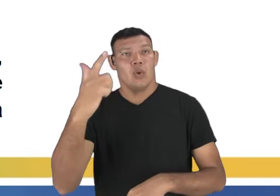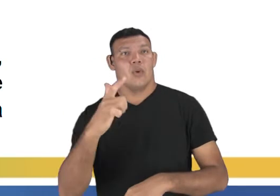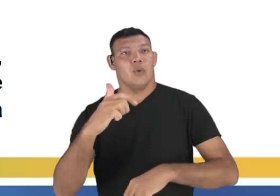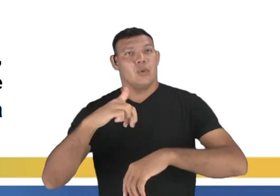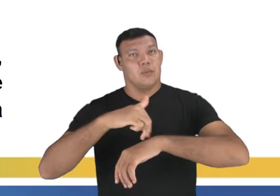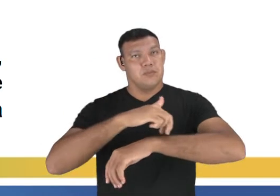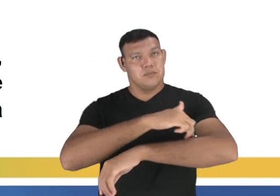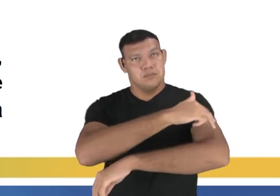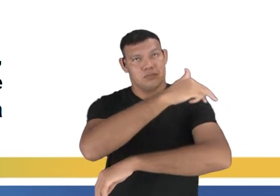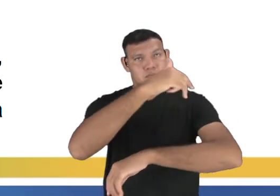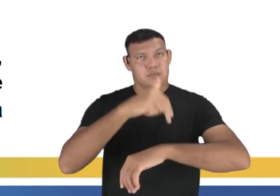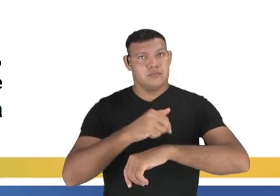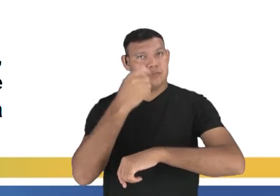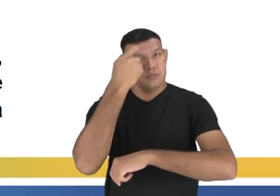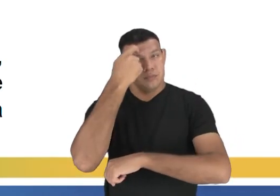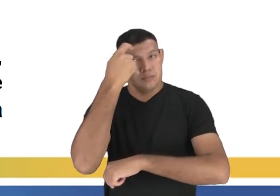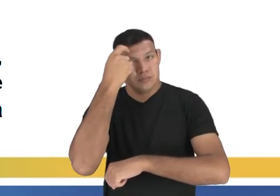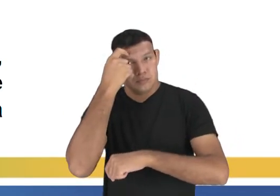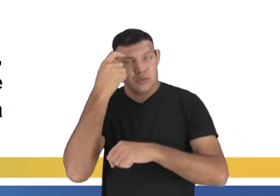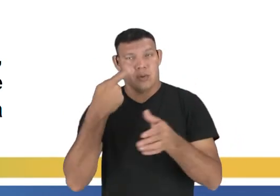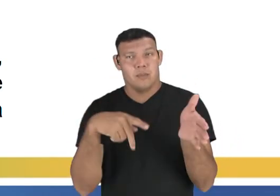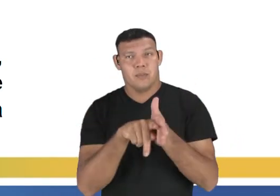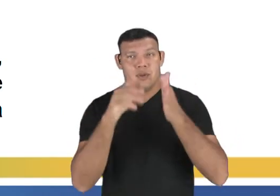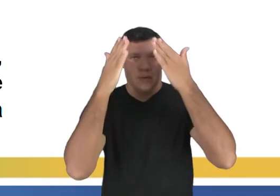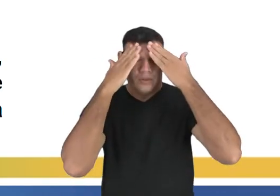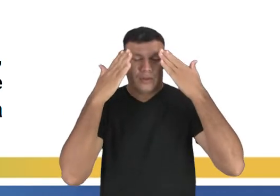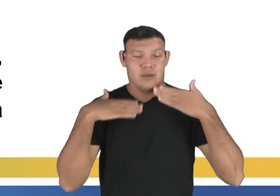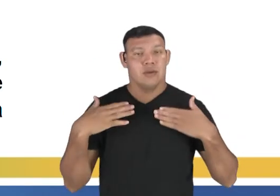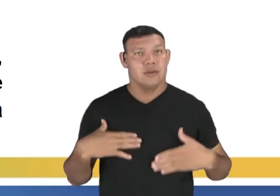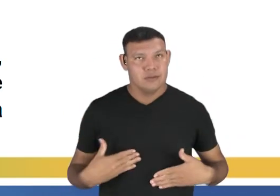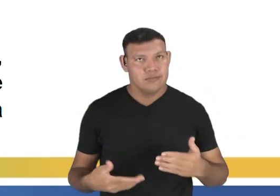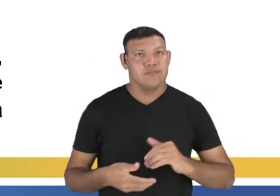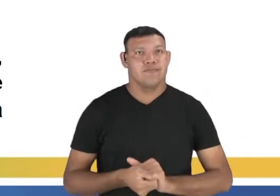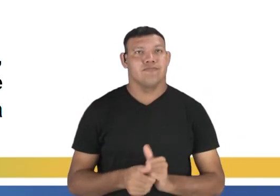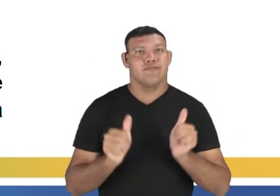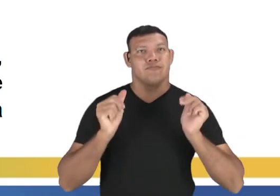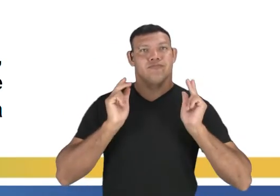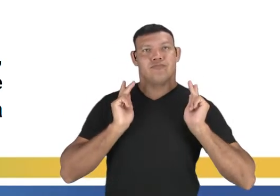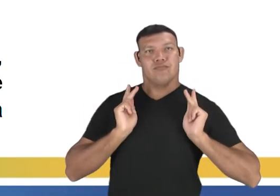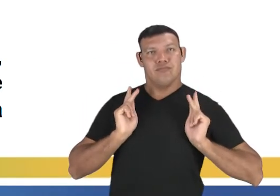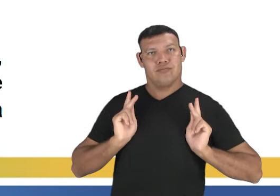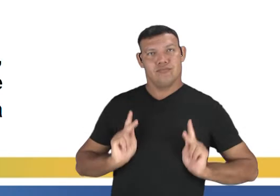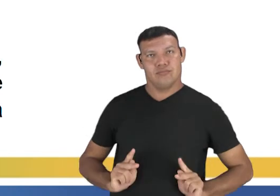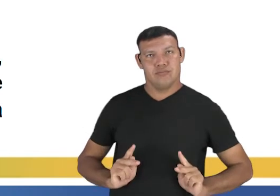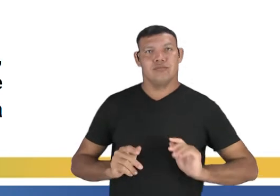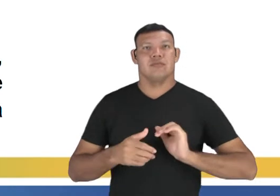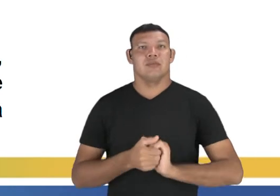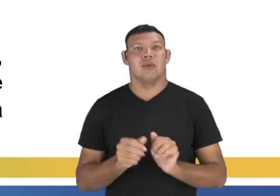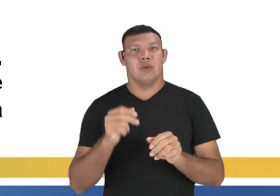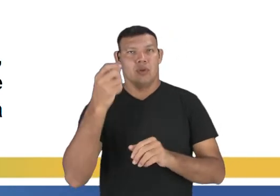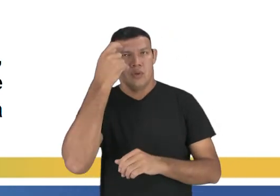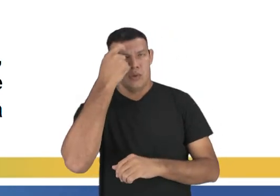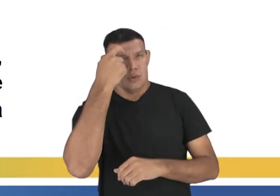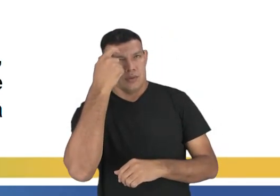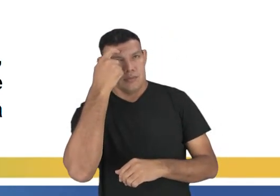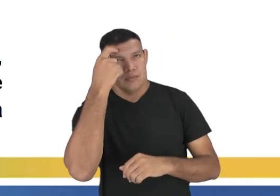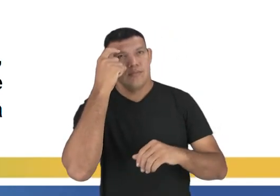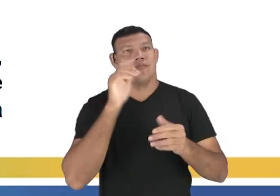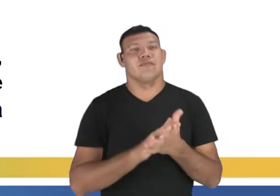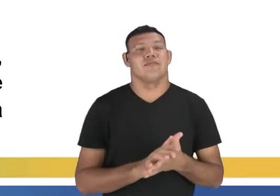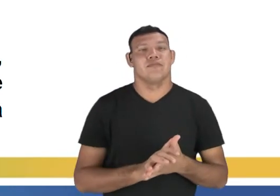movimentos suaves e lentos, tal como a recorrência a posturas ou a conscientização de